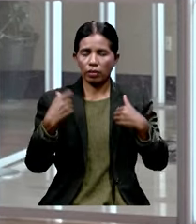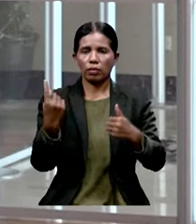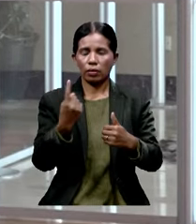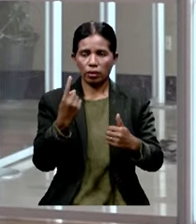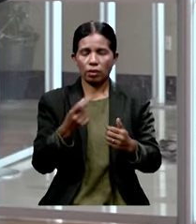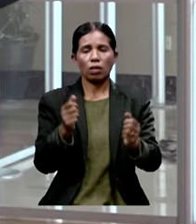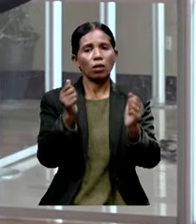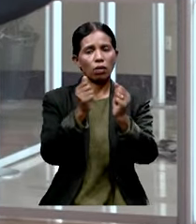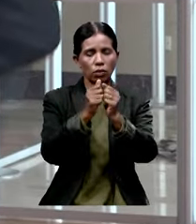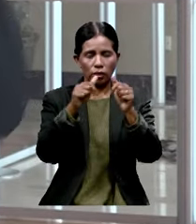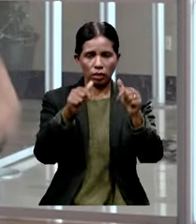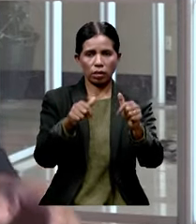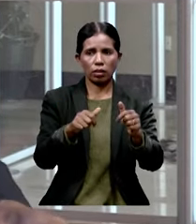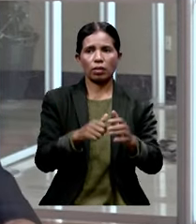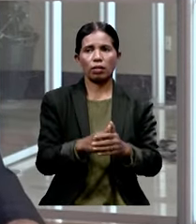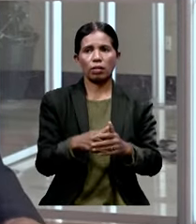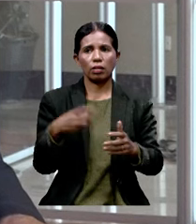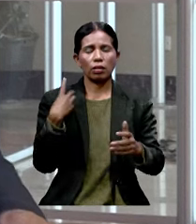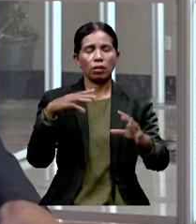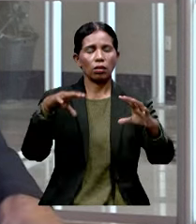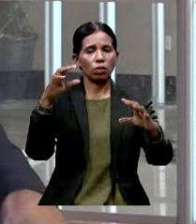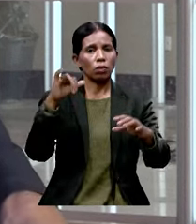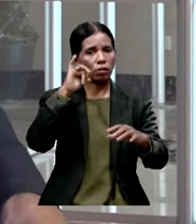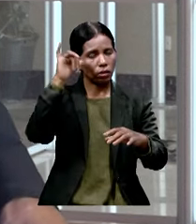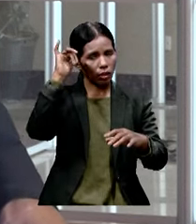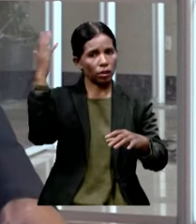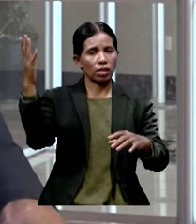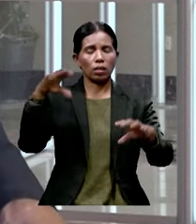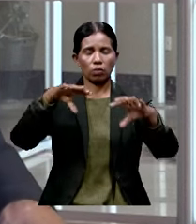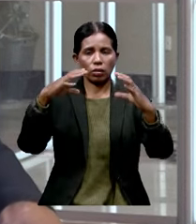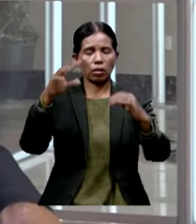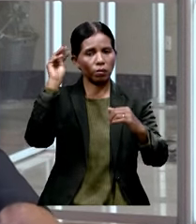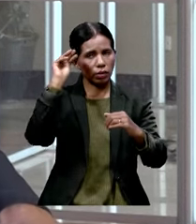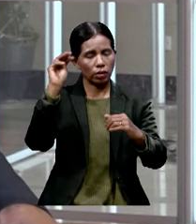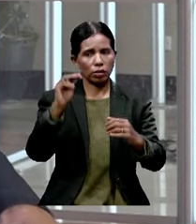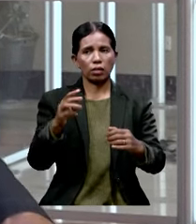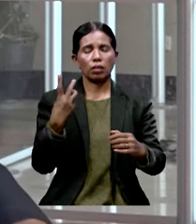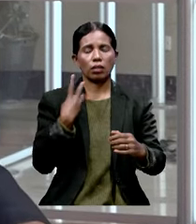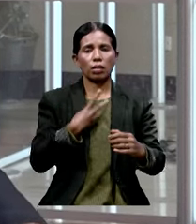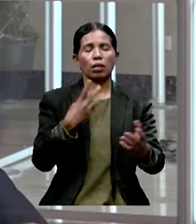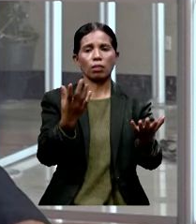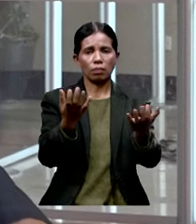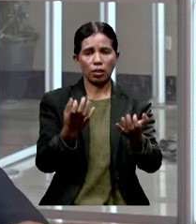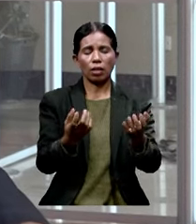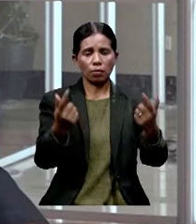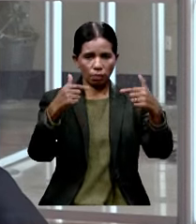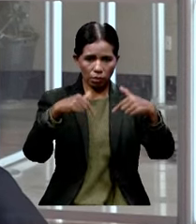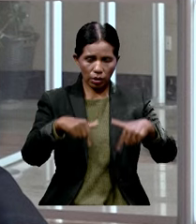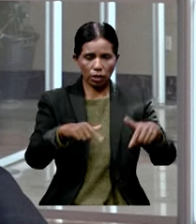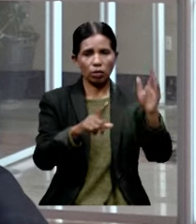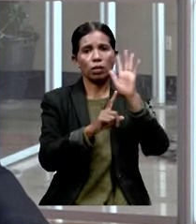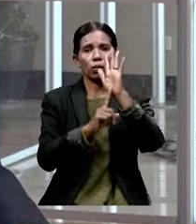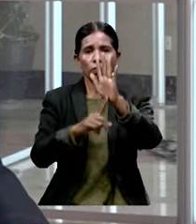Oi, de Nemaka, você aqui é com os seis ministros. Eu fui mais informar primeiro a